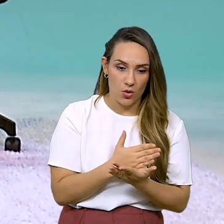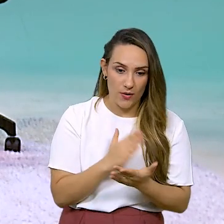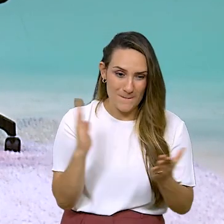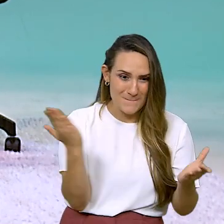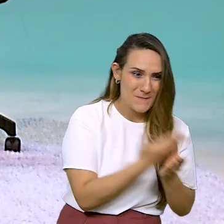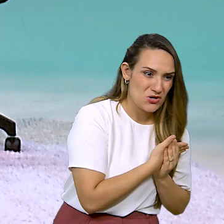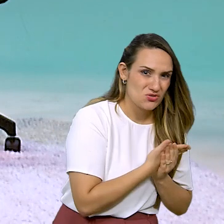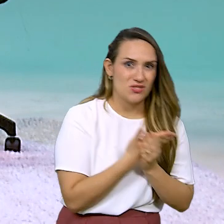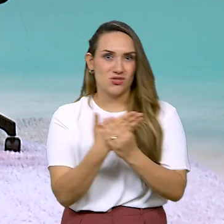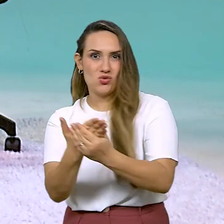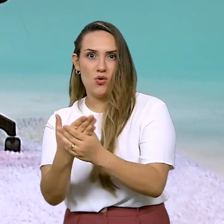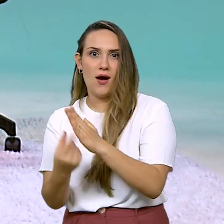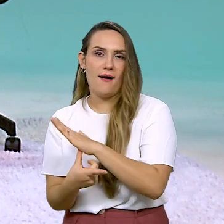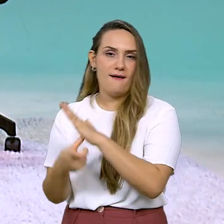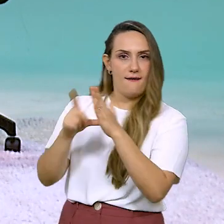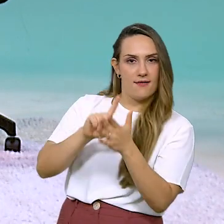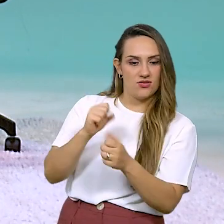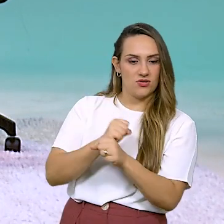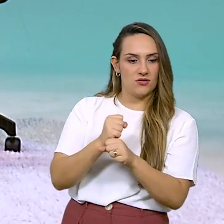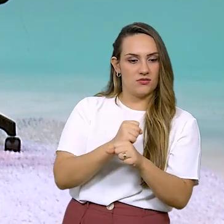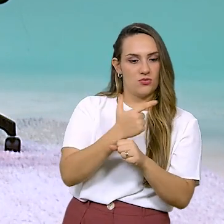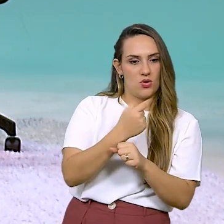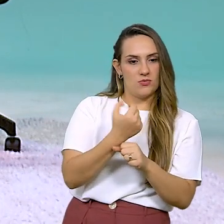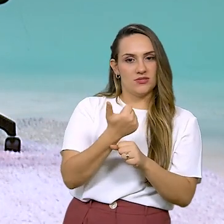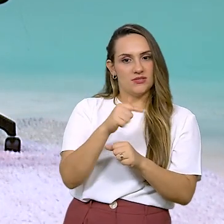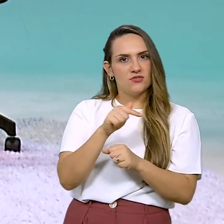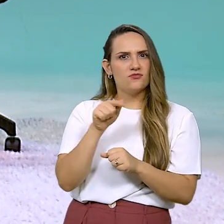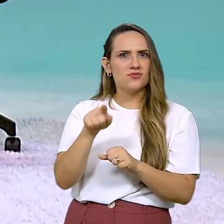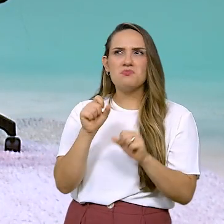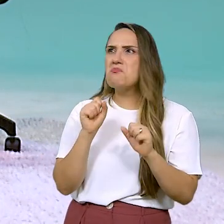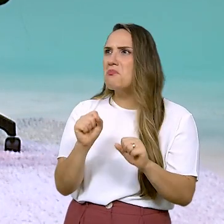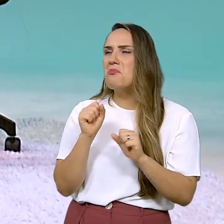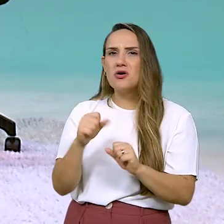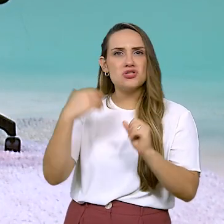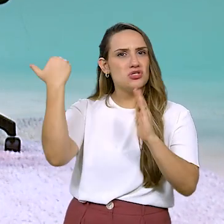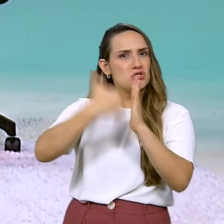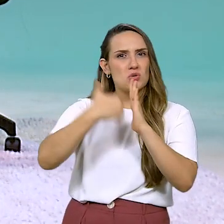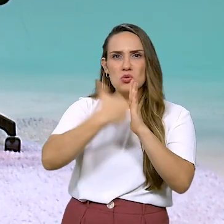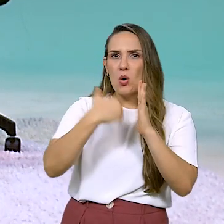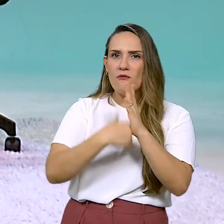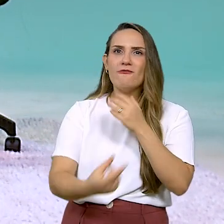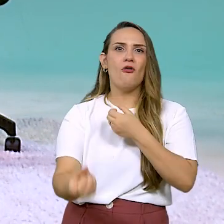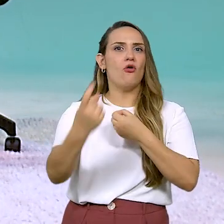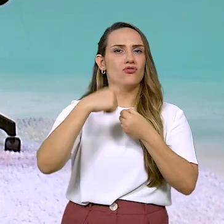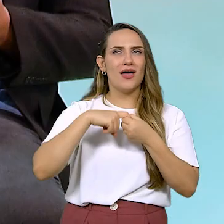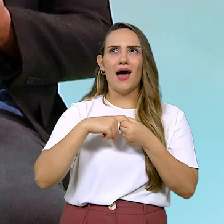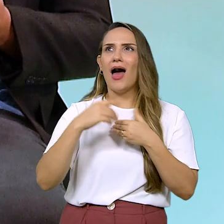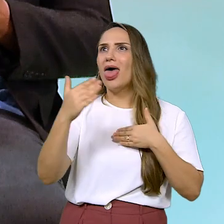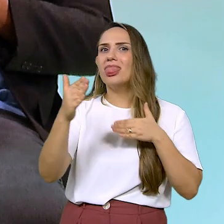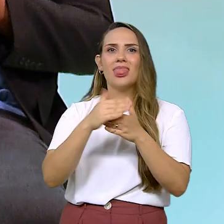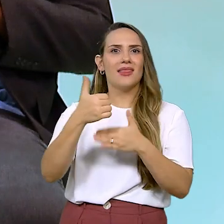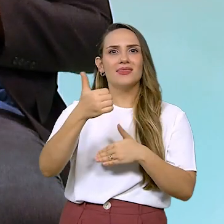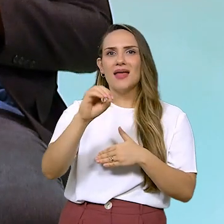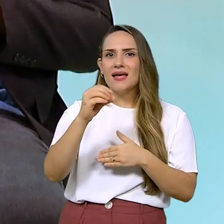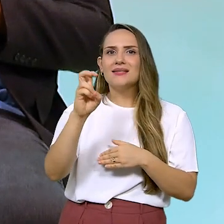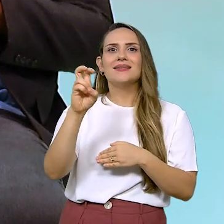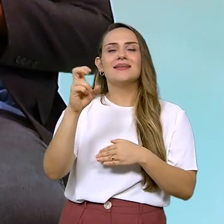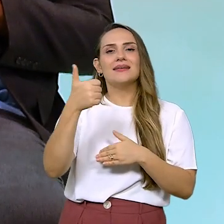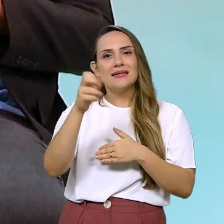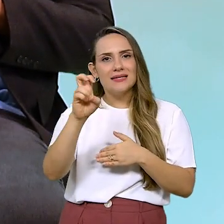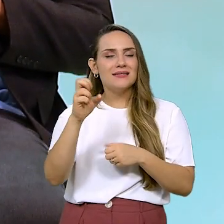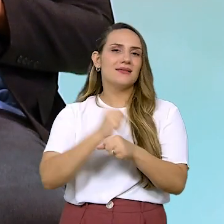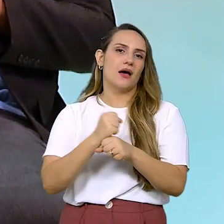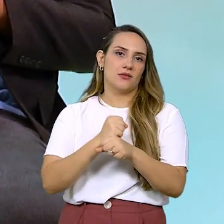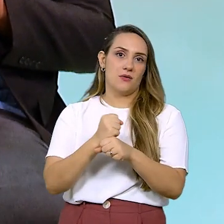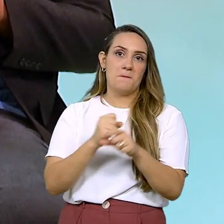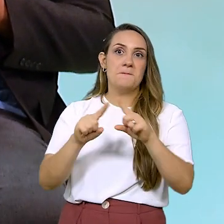de 2017 poderia ter ali valores até de 10, 15 anos a serem recuperados. Porém, aquelas pessoas que